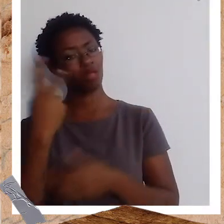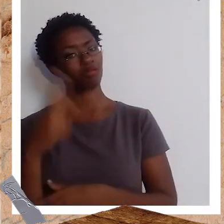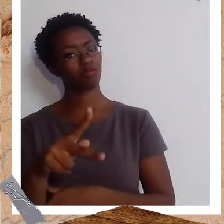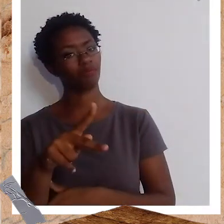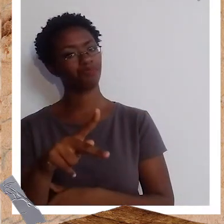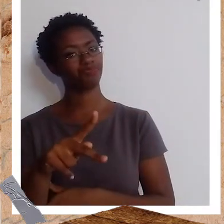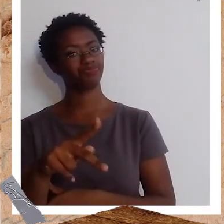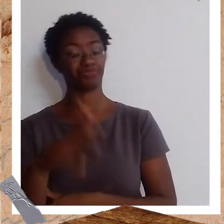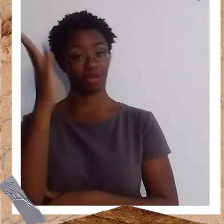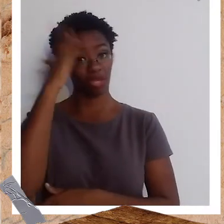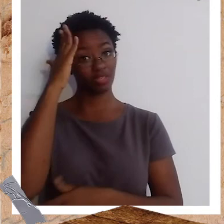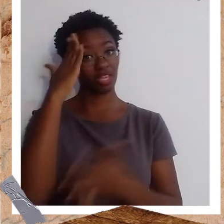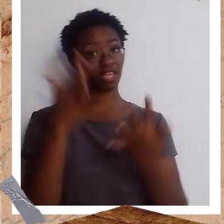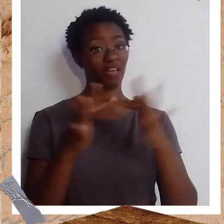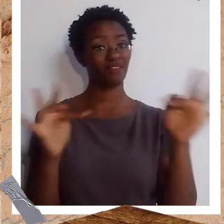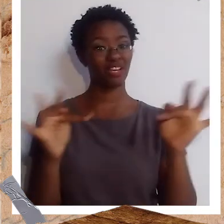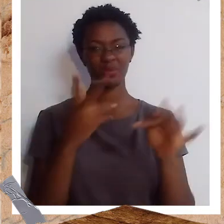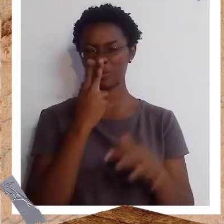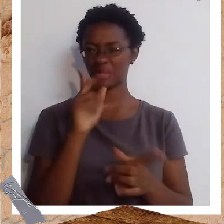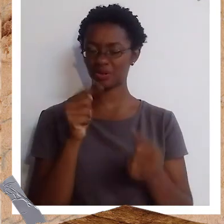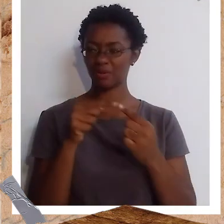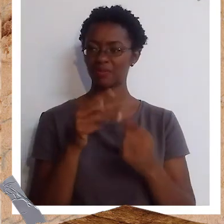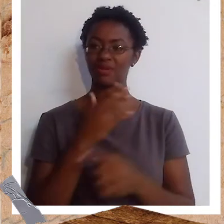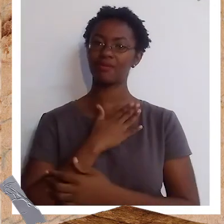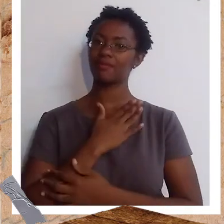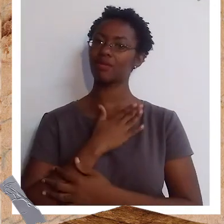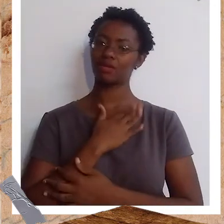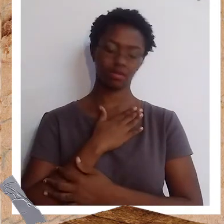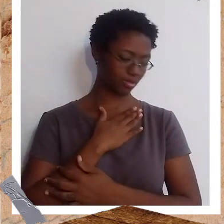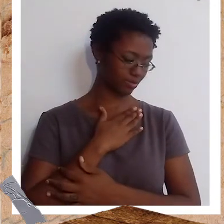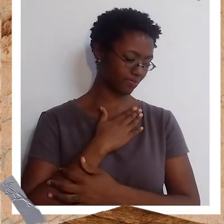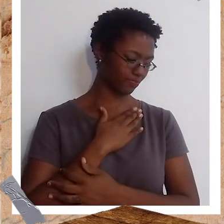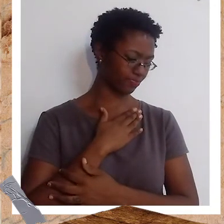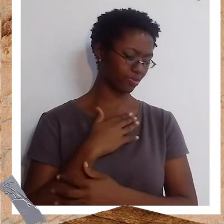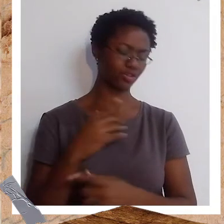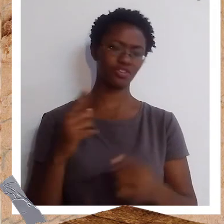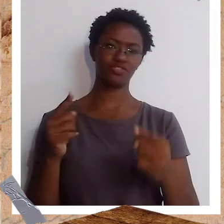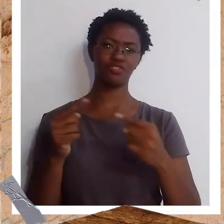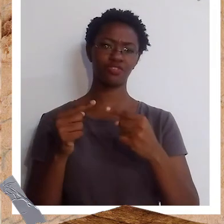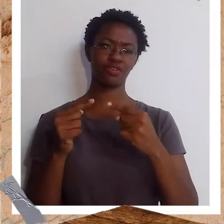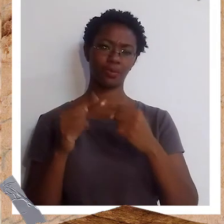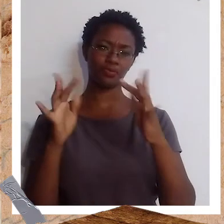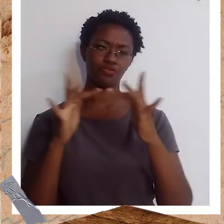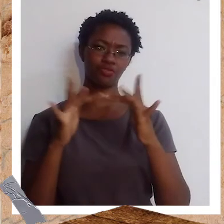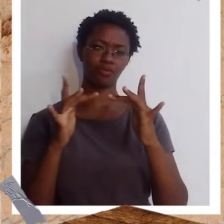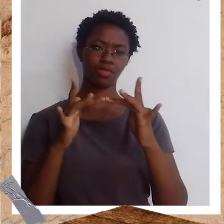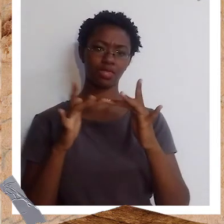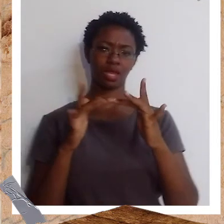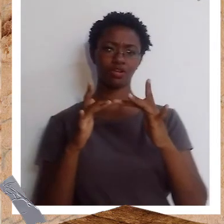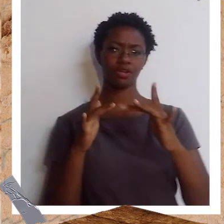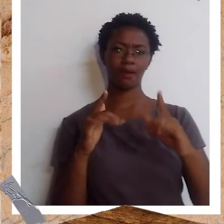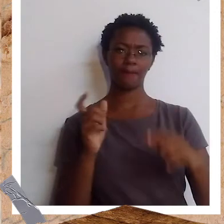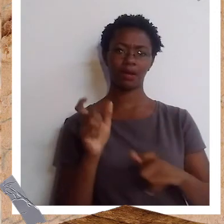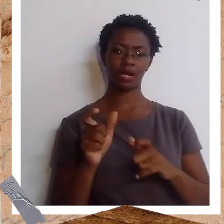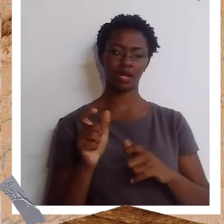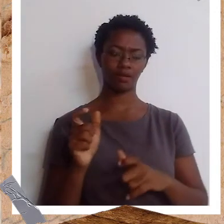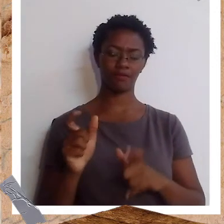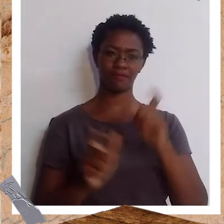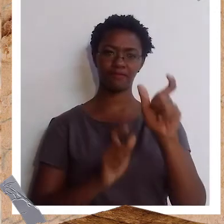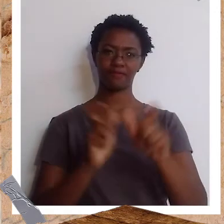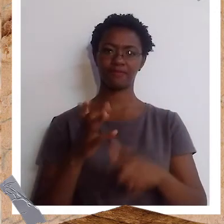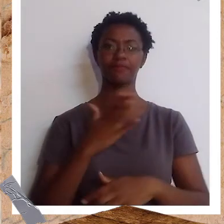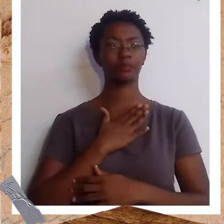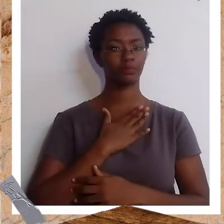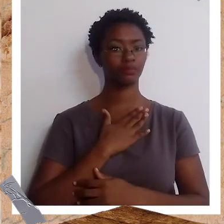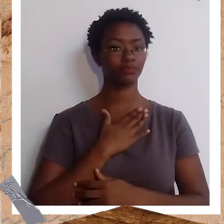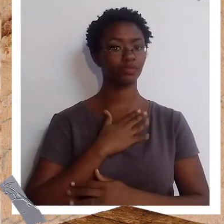frases parecem endereçadas a mim, razão da intimidade das minhas palavras. Dias atrás, lendo algumas